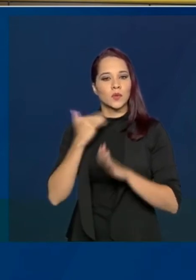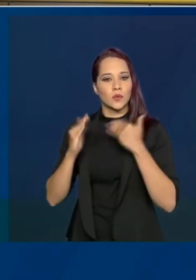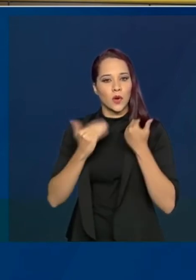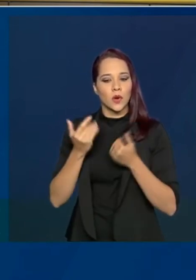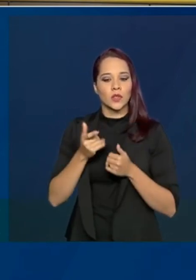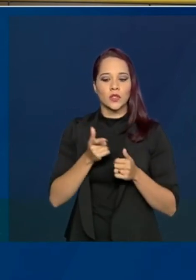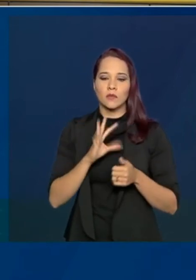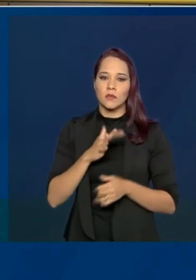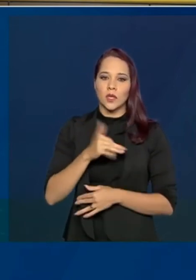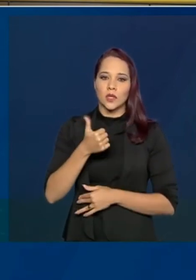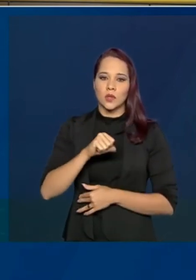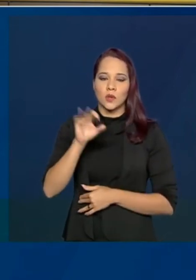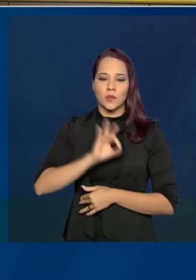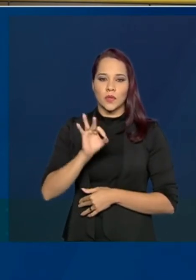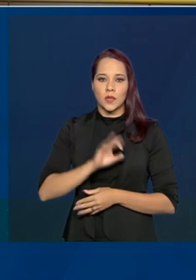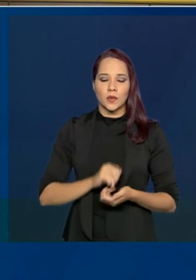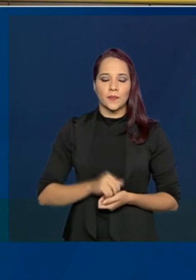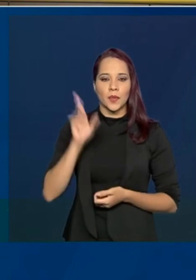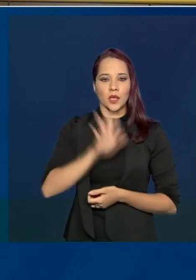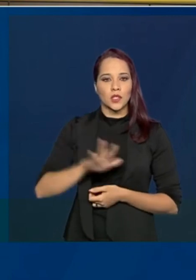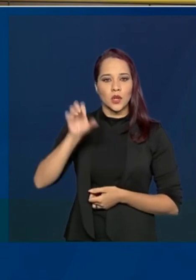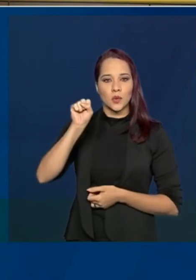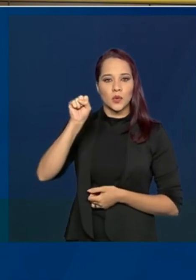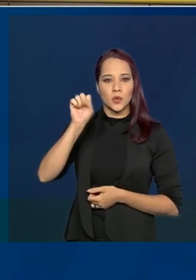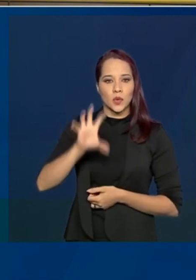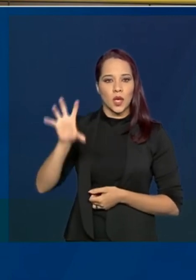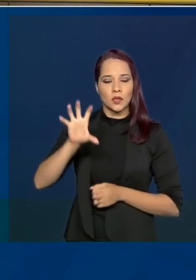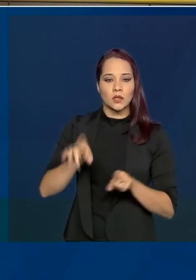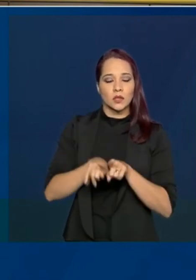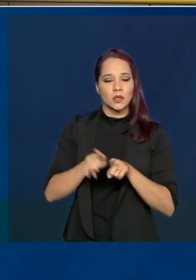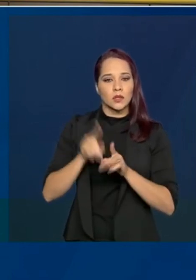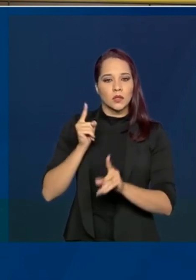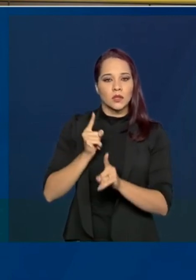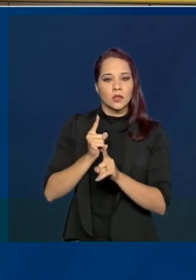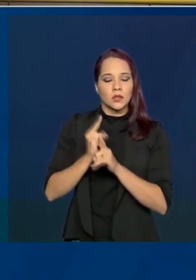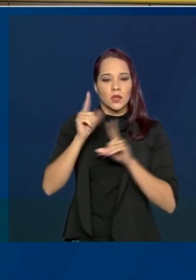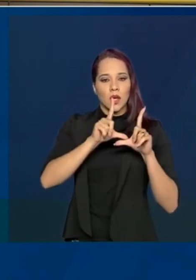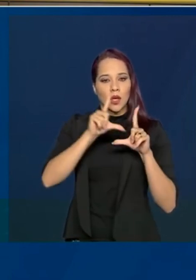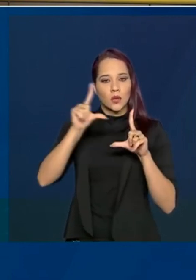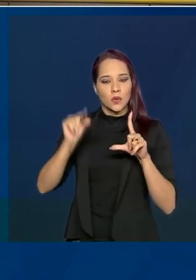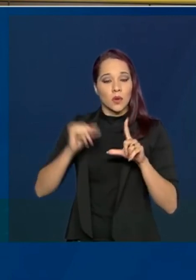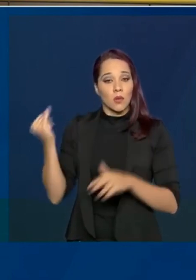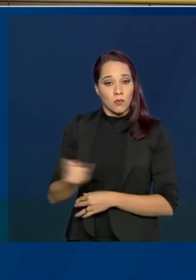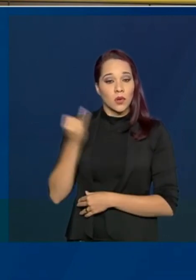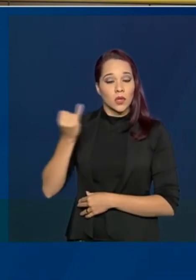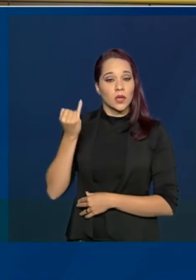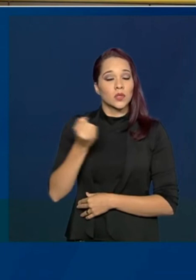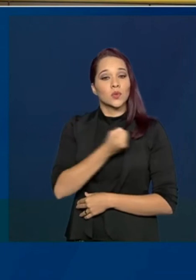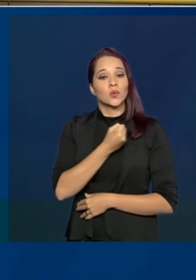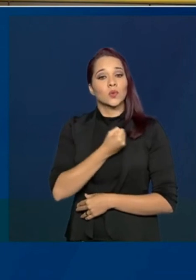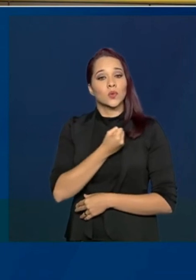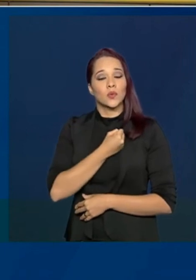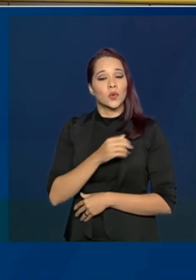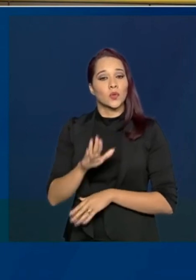na ordem de 18%. Região Sudeste também, a gente identifica uma redução bastante significativa, tanto no número de registros